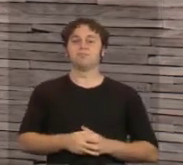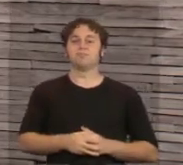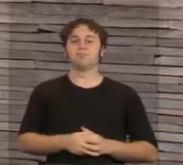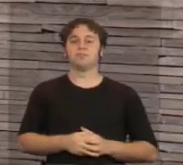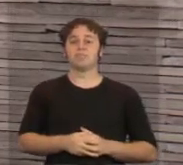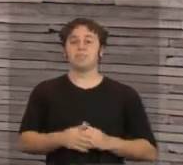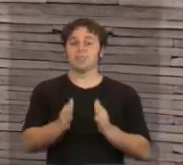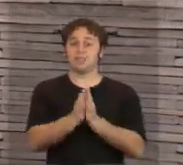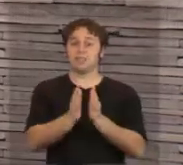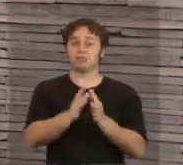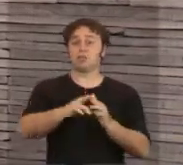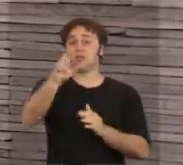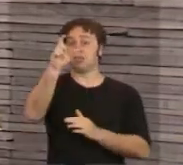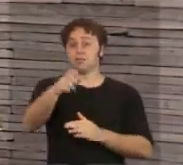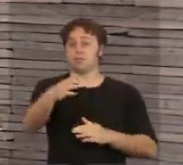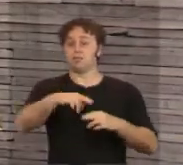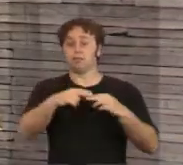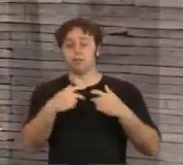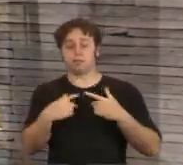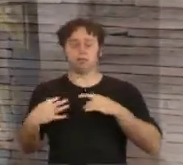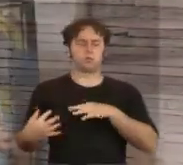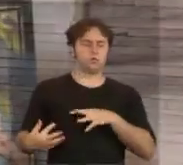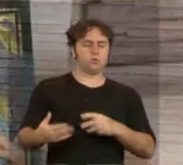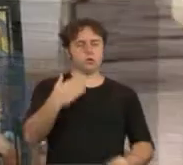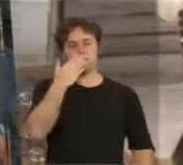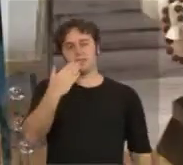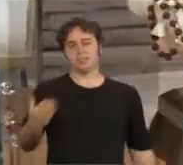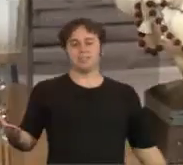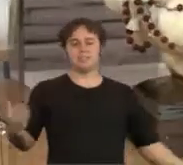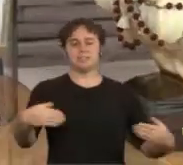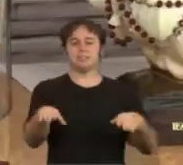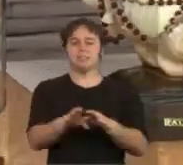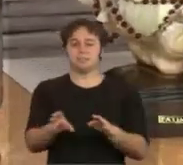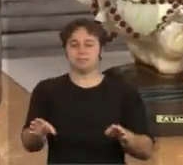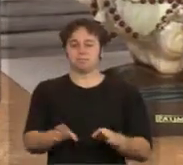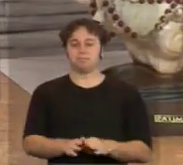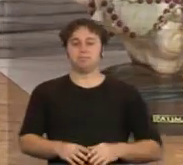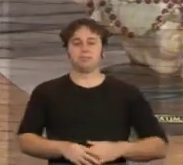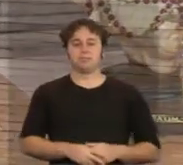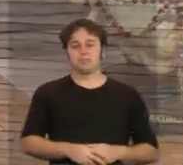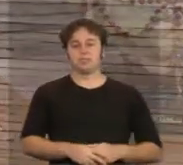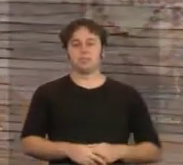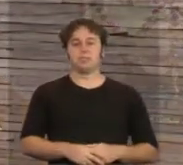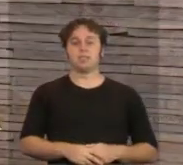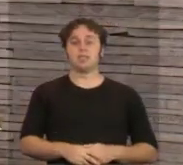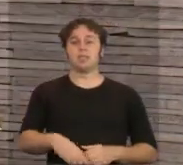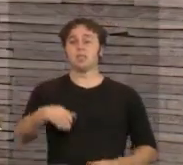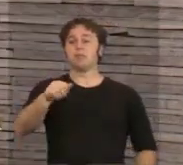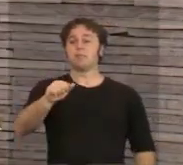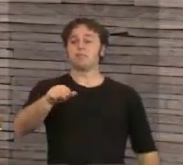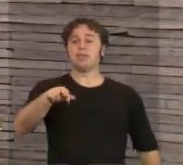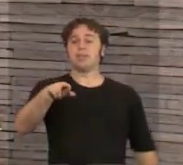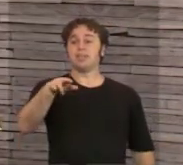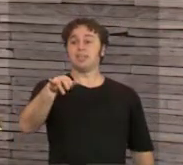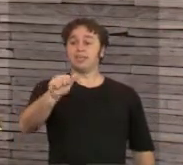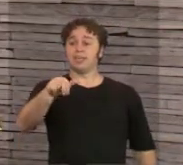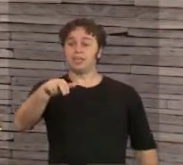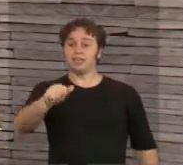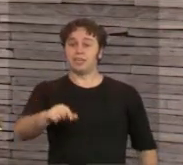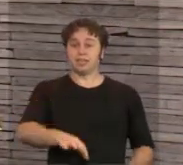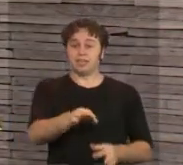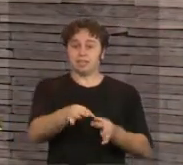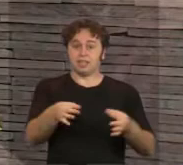rezam por você, por mim, pelas nossas intenções. Também agora por essa intenção, que é da Mariana Cunha, que reza